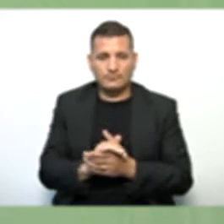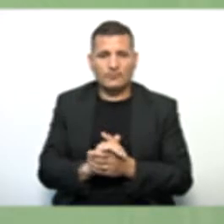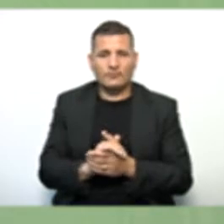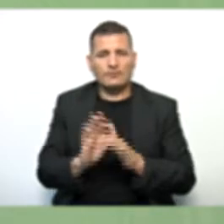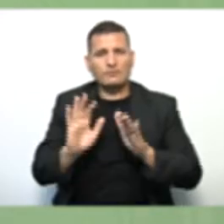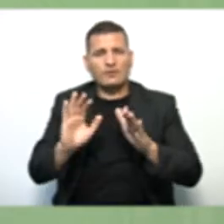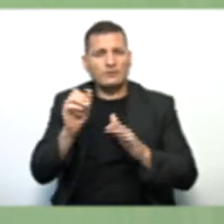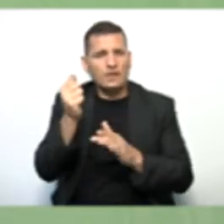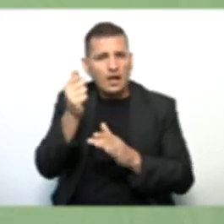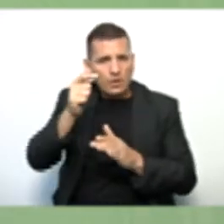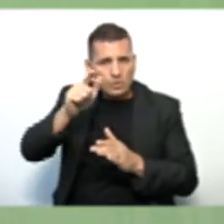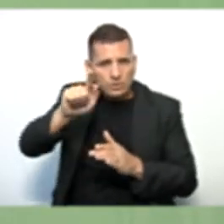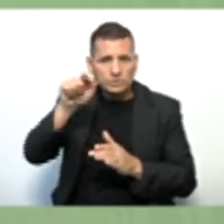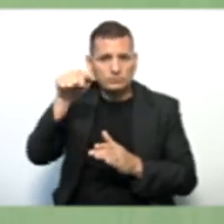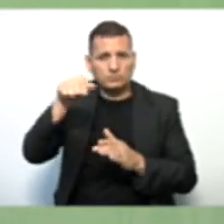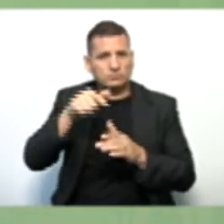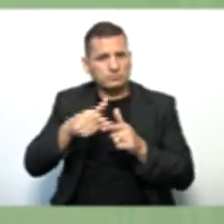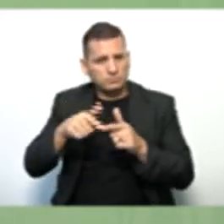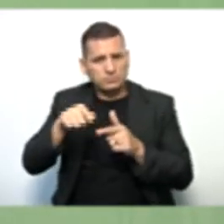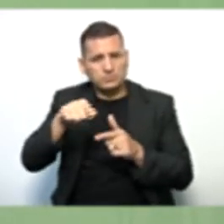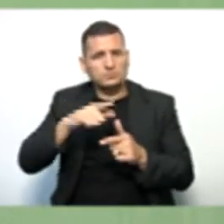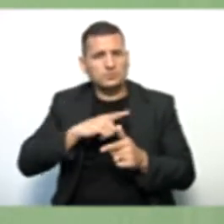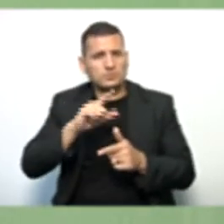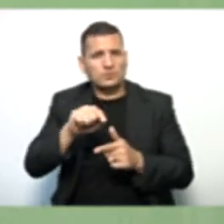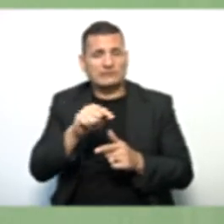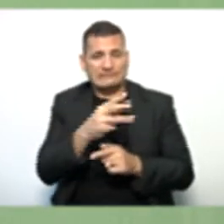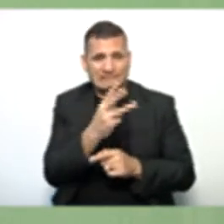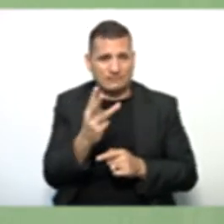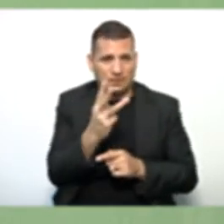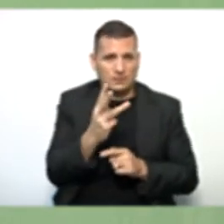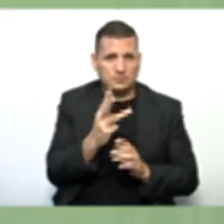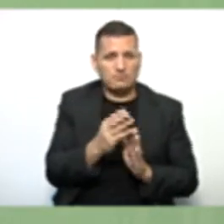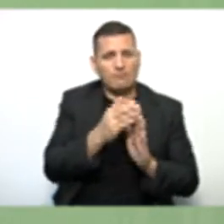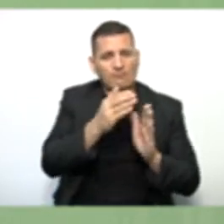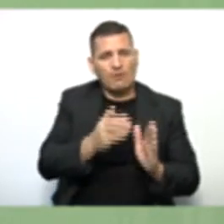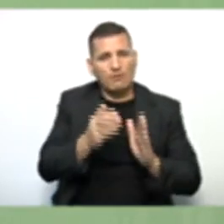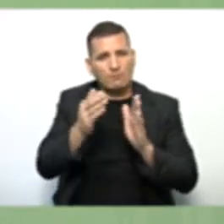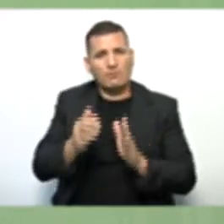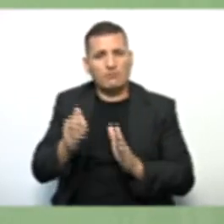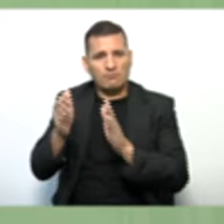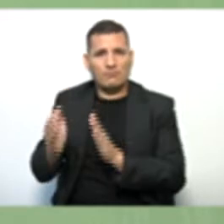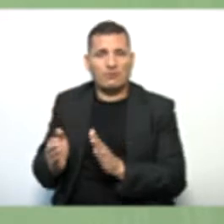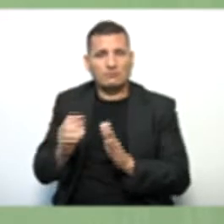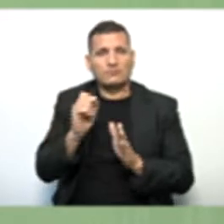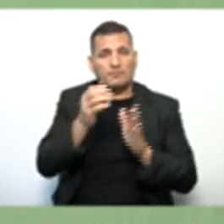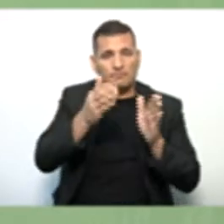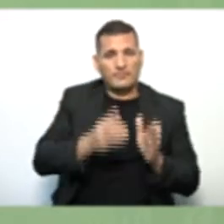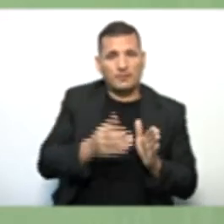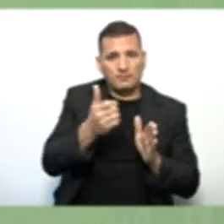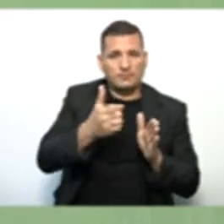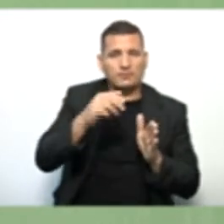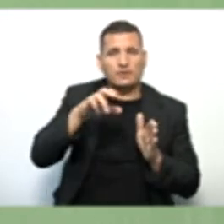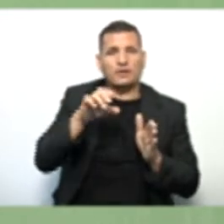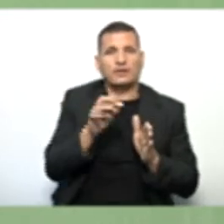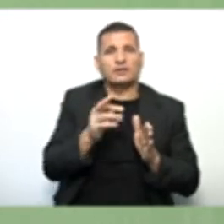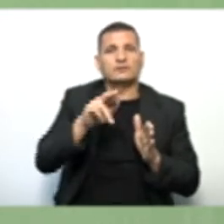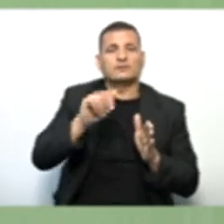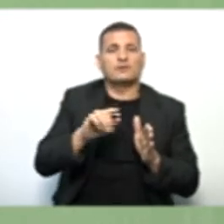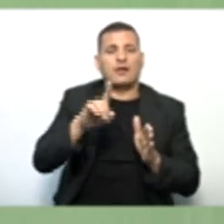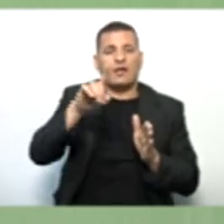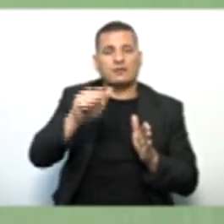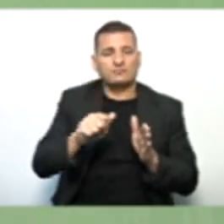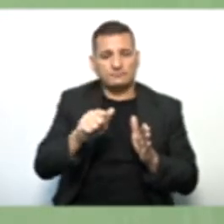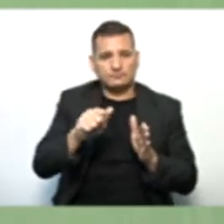que o algoritmo representa é composto por 3 etapas, que são essas. São os dados de entrada do algoritmo. Coisa que você sabe que faz com isso aqui,